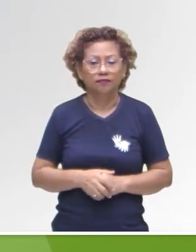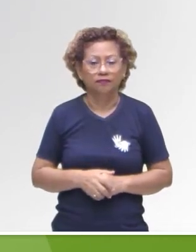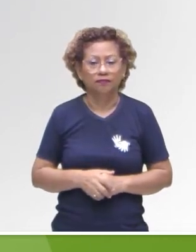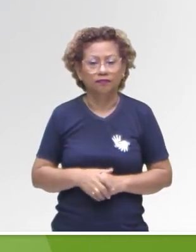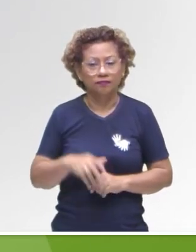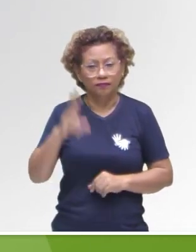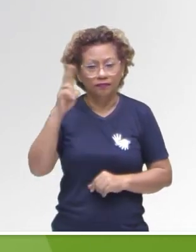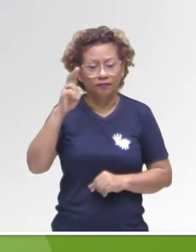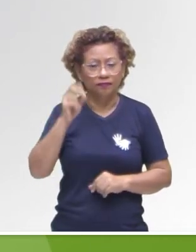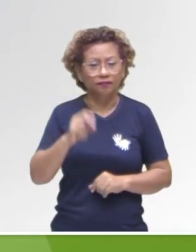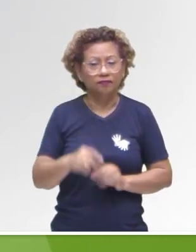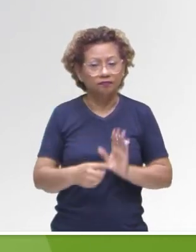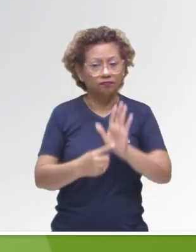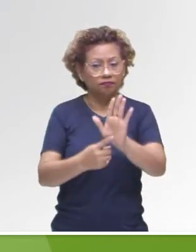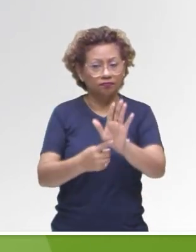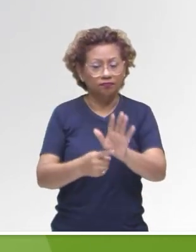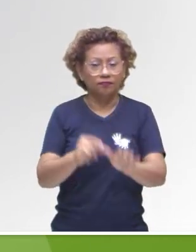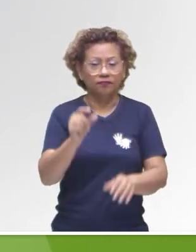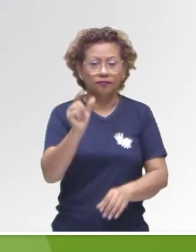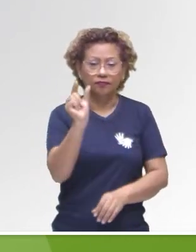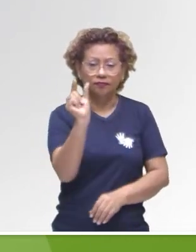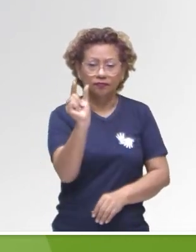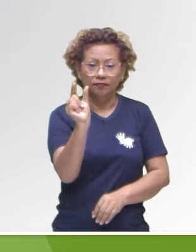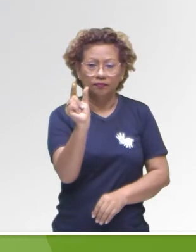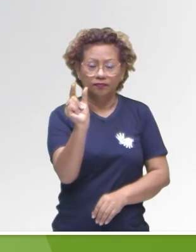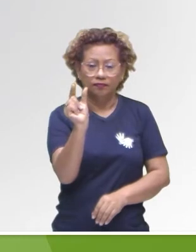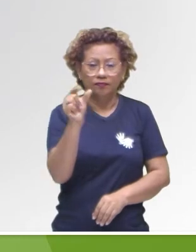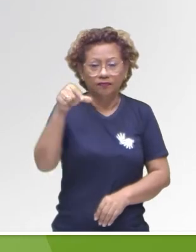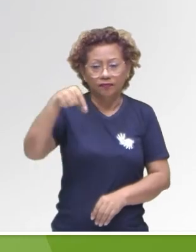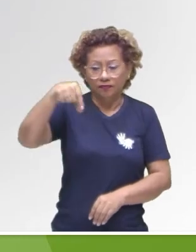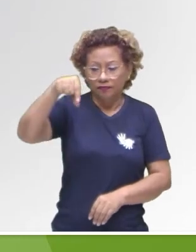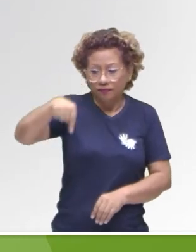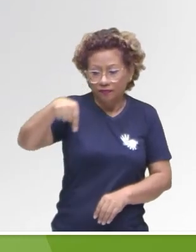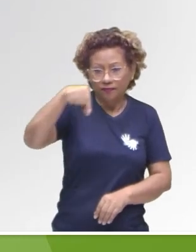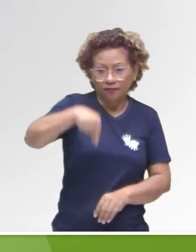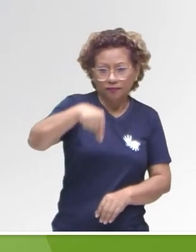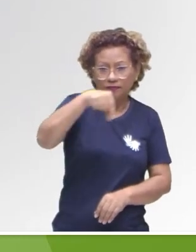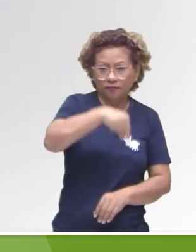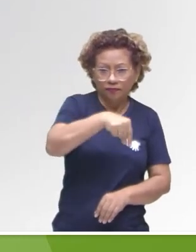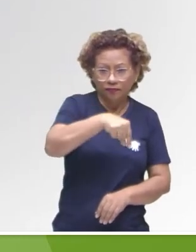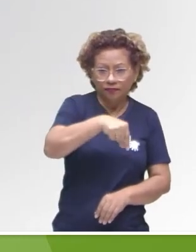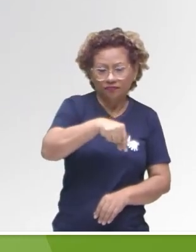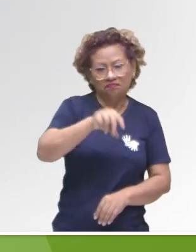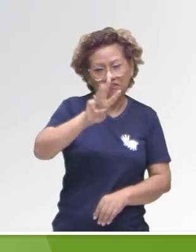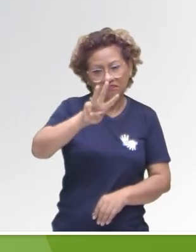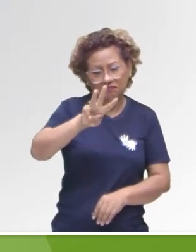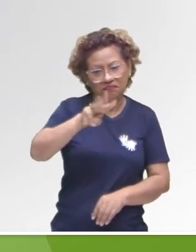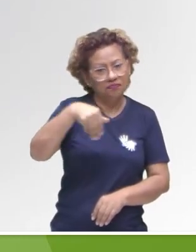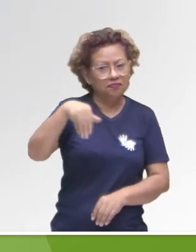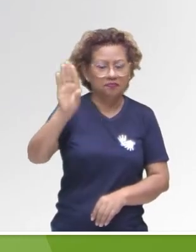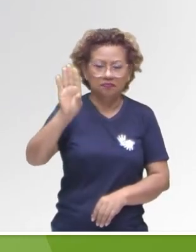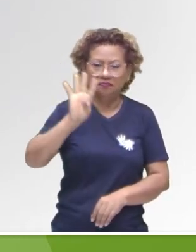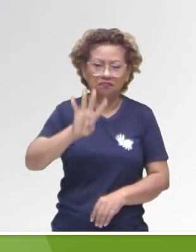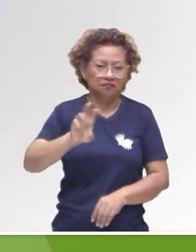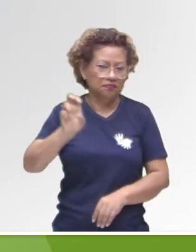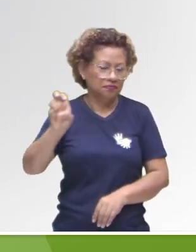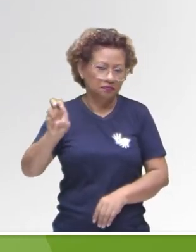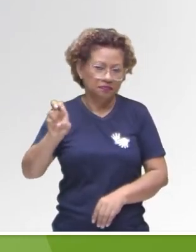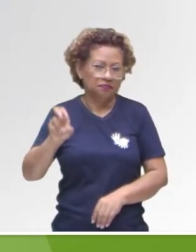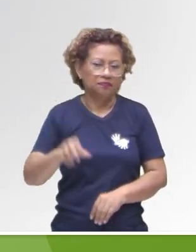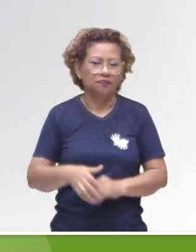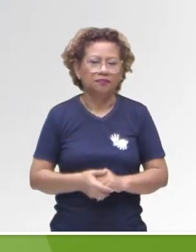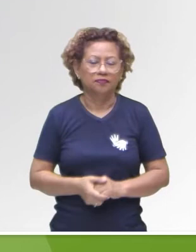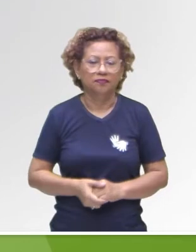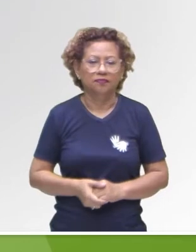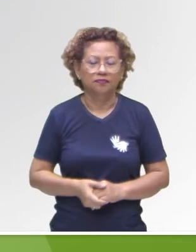3 capacitores associados, mas podiam ser mais, podiam ser 4, 5, 6, N capacitores. Então